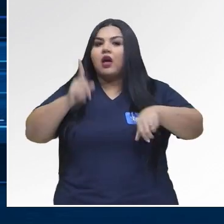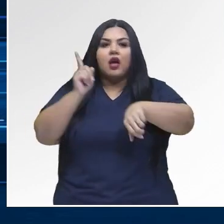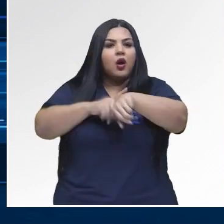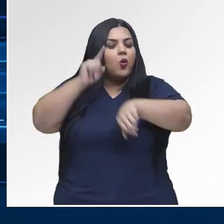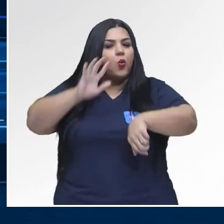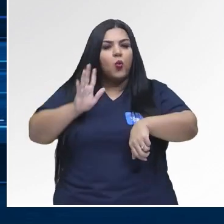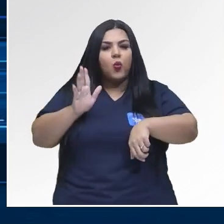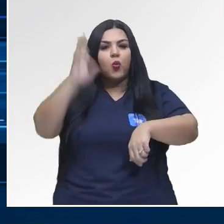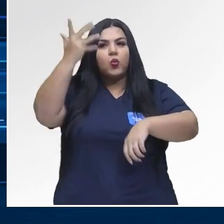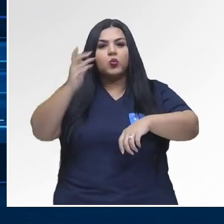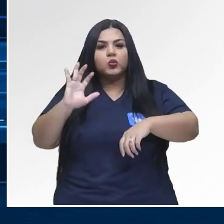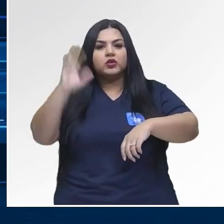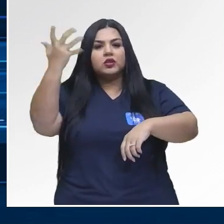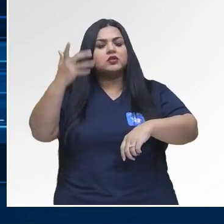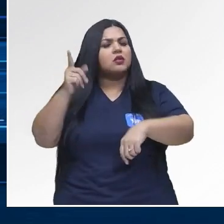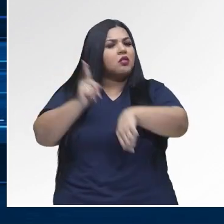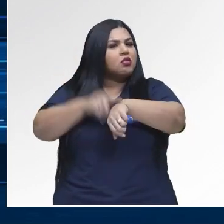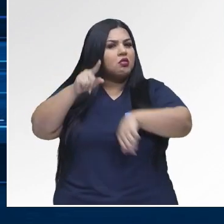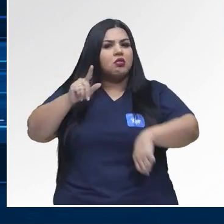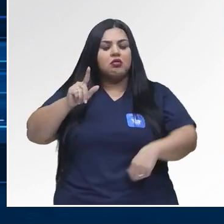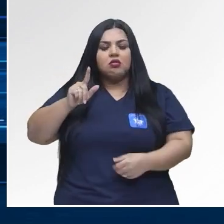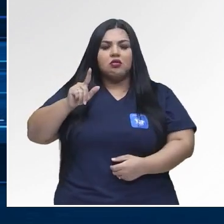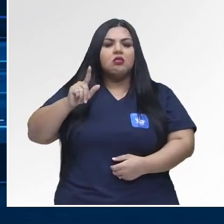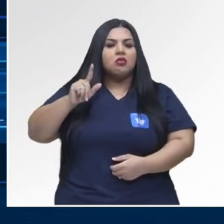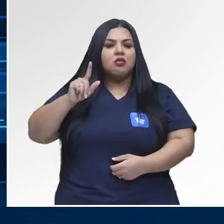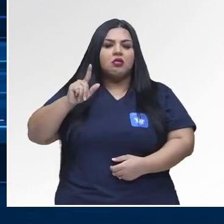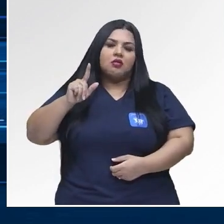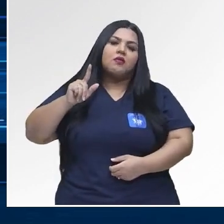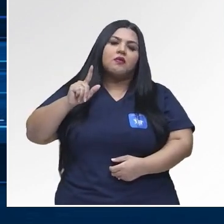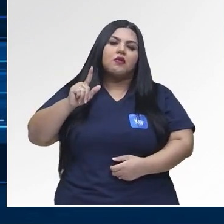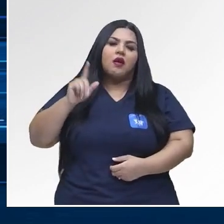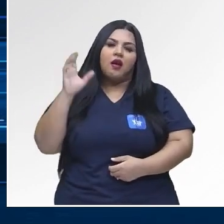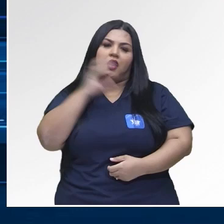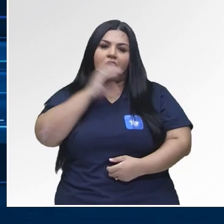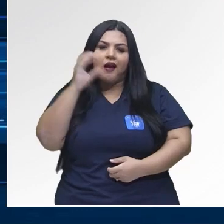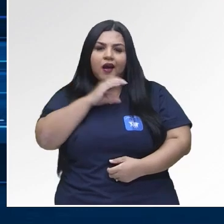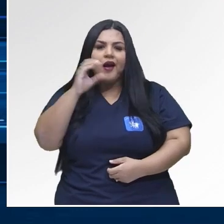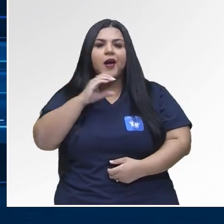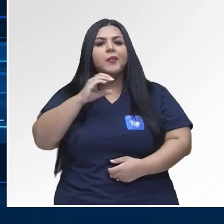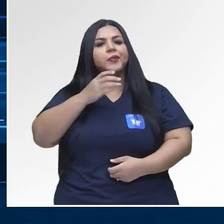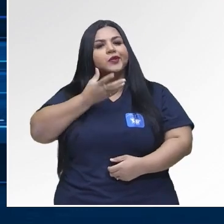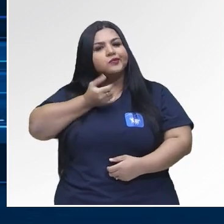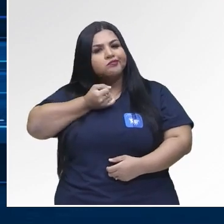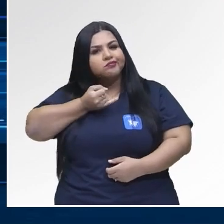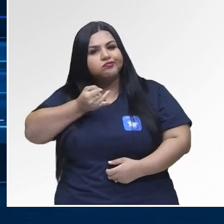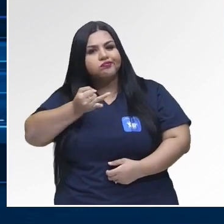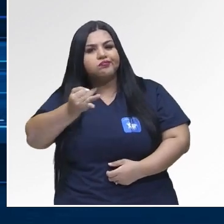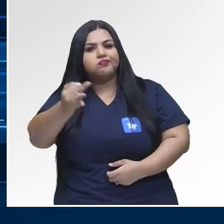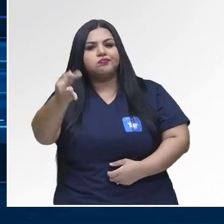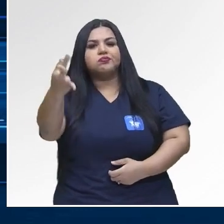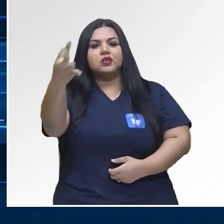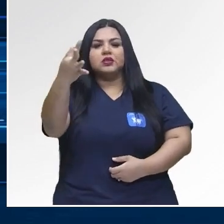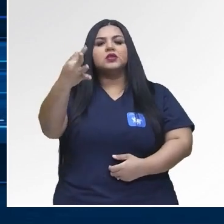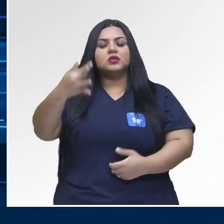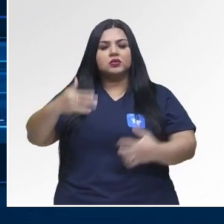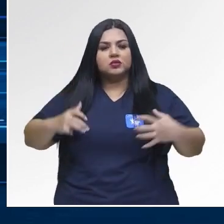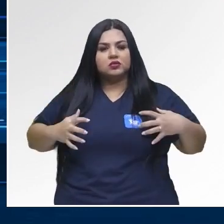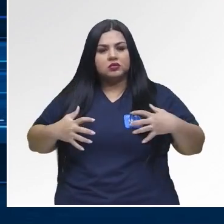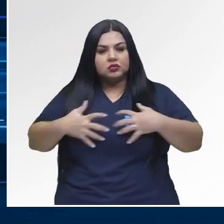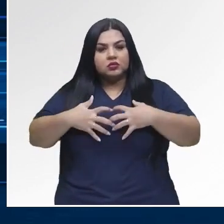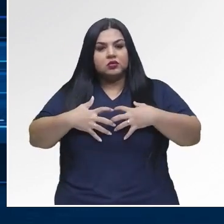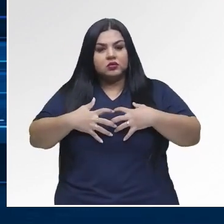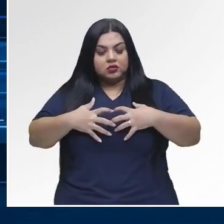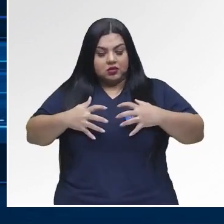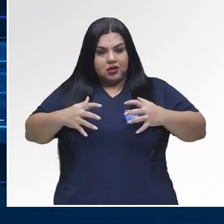constantemente. Olha só como vocês podem observar, o diafragma, ele vai, se expande, ele desce, né? E os músculos